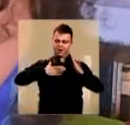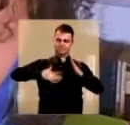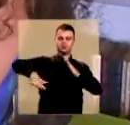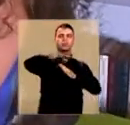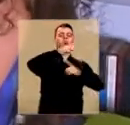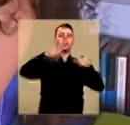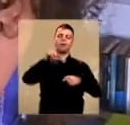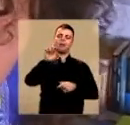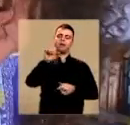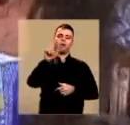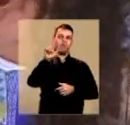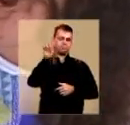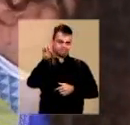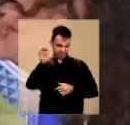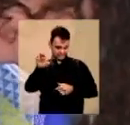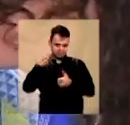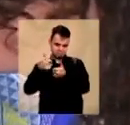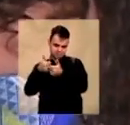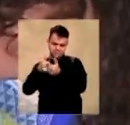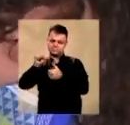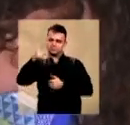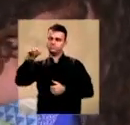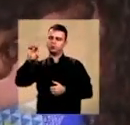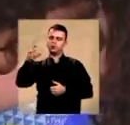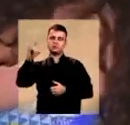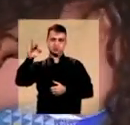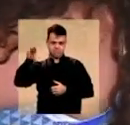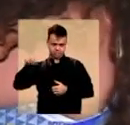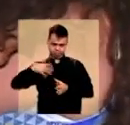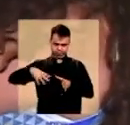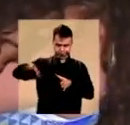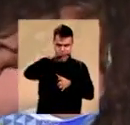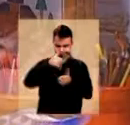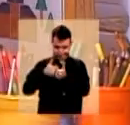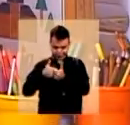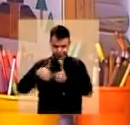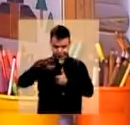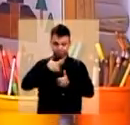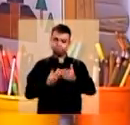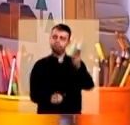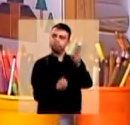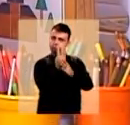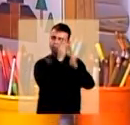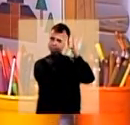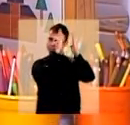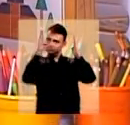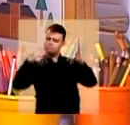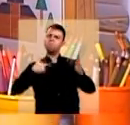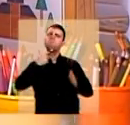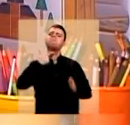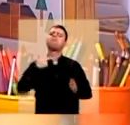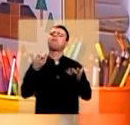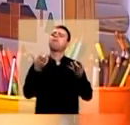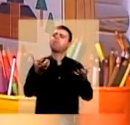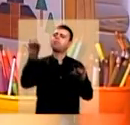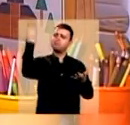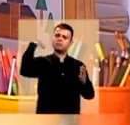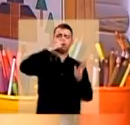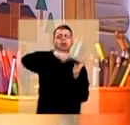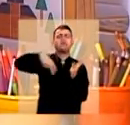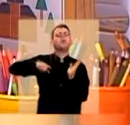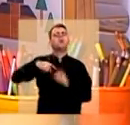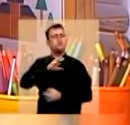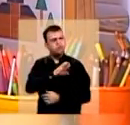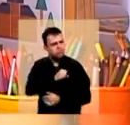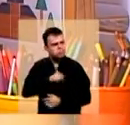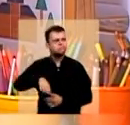que é o Lealdade, perto do São Diocleciano, no fundo da minha casa. Eu tive essa vontade de montar uma biblioteca porque eu já tinha esse gosto pela